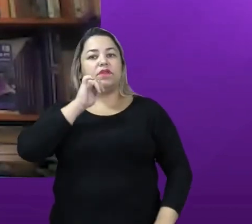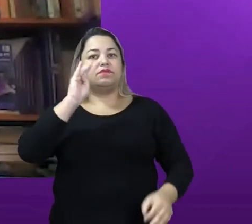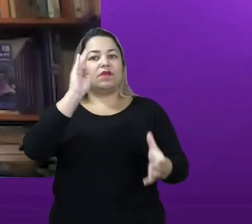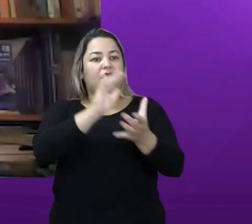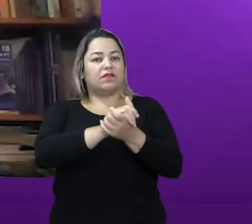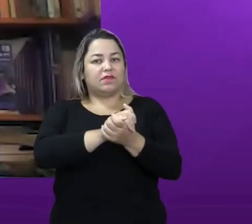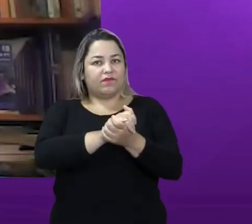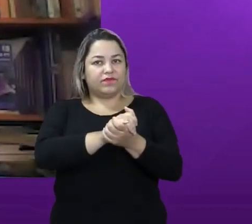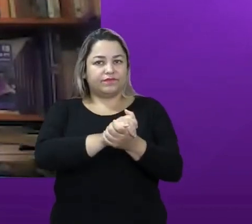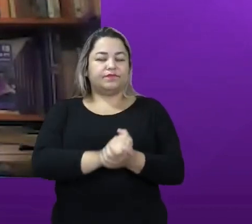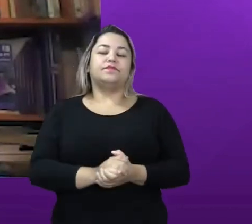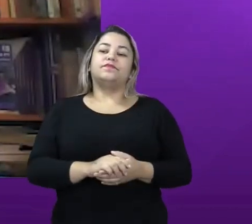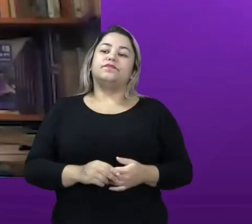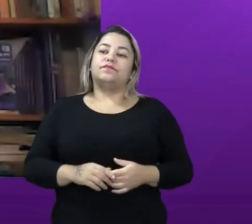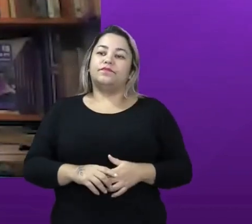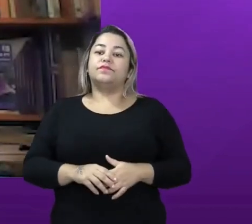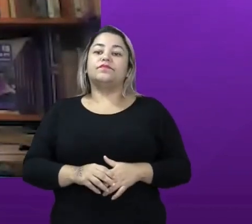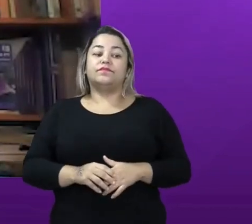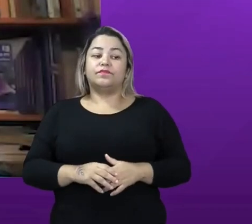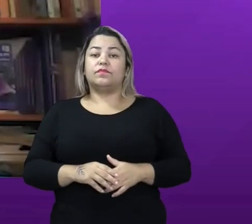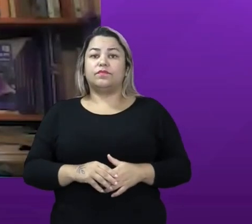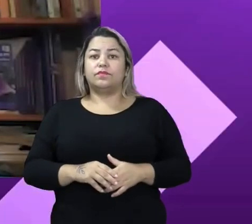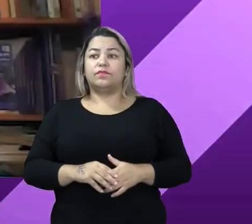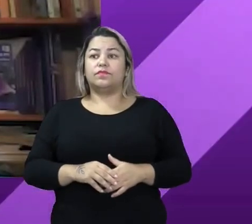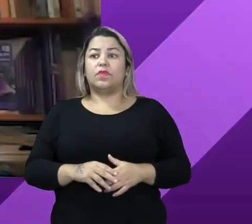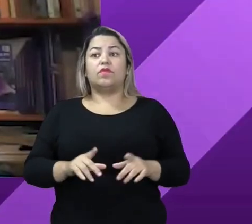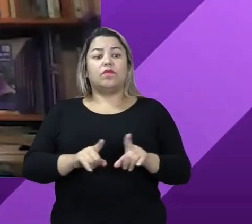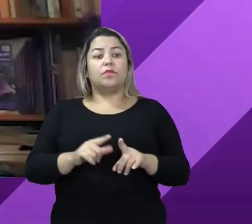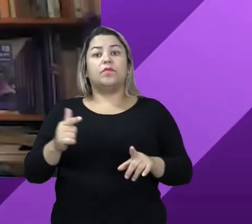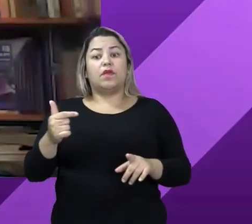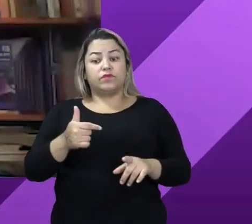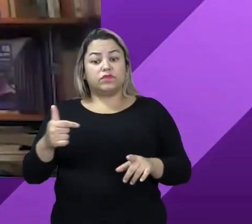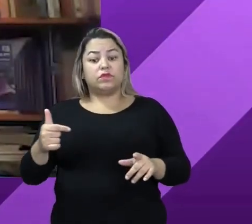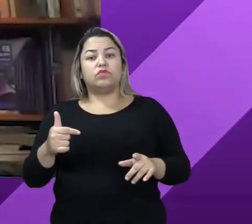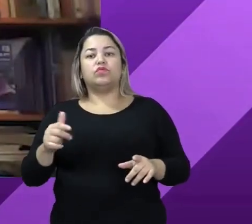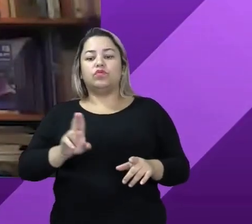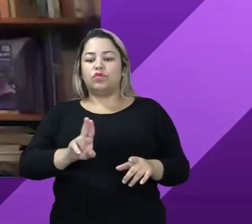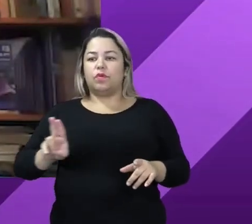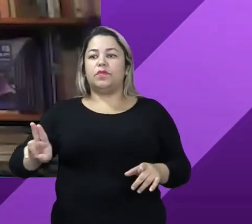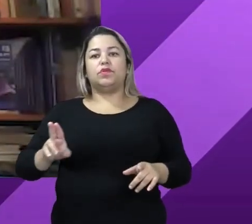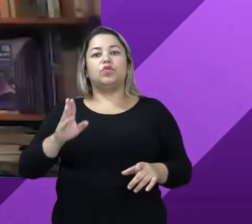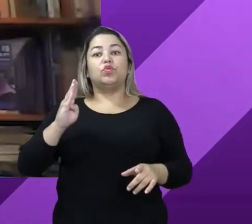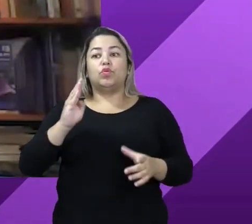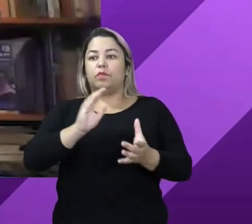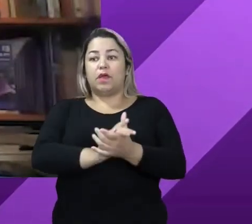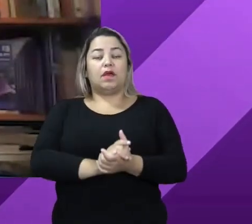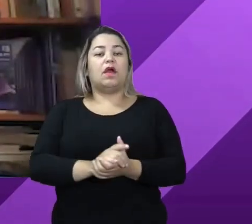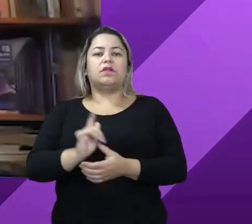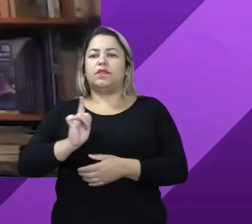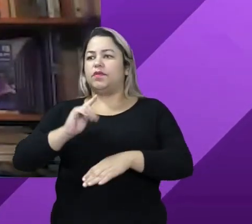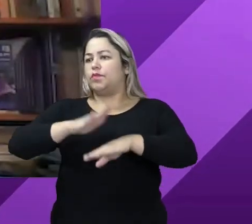casavam e assumiam o sobrenome do marido, por exemplo. Mas nós temos questões